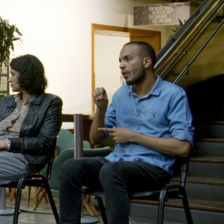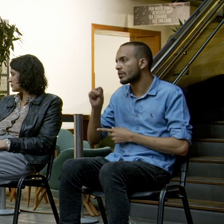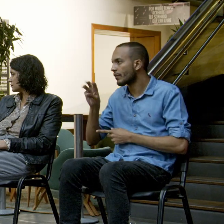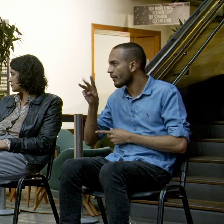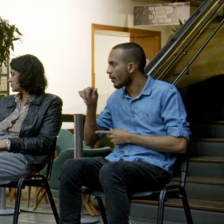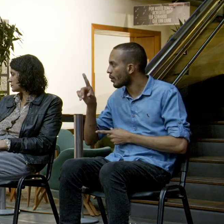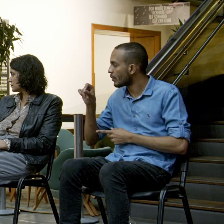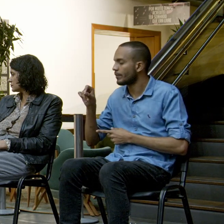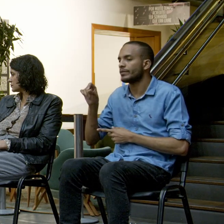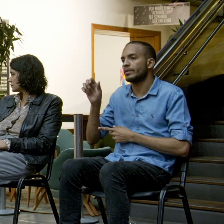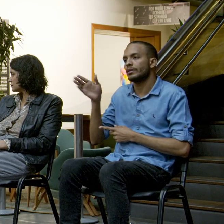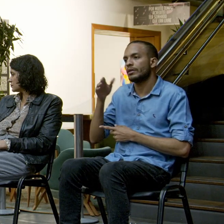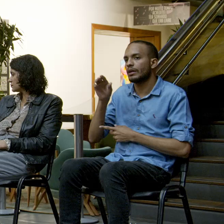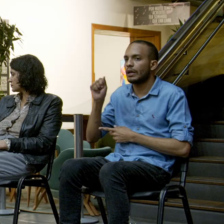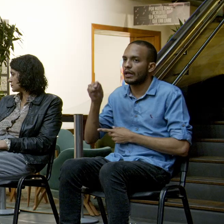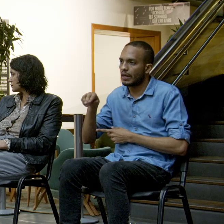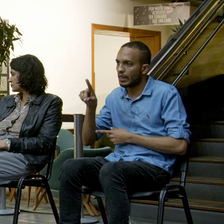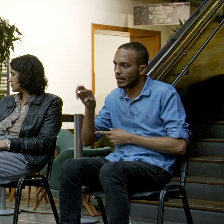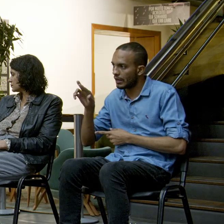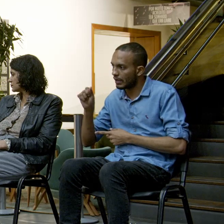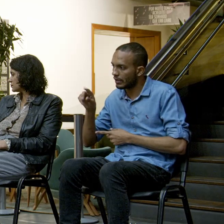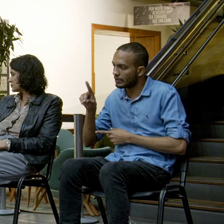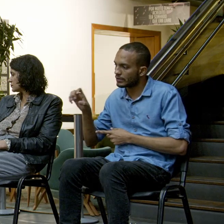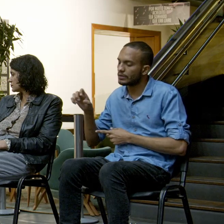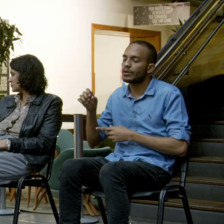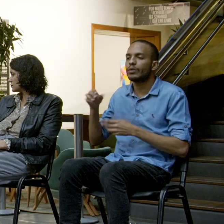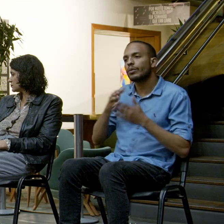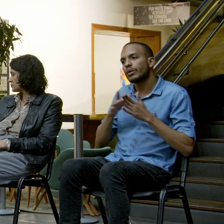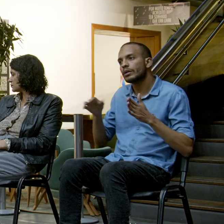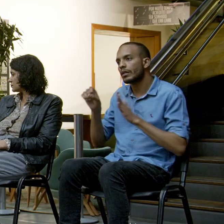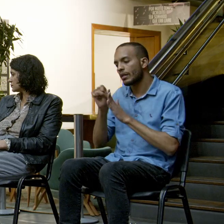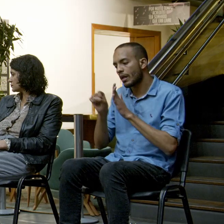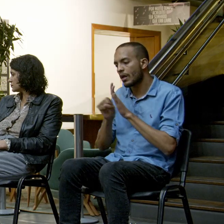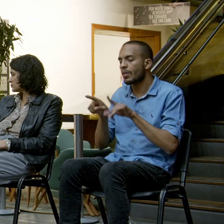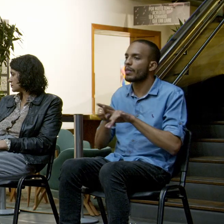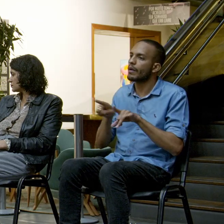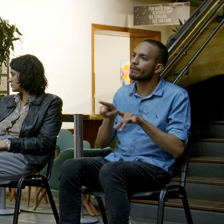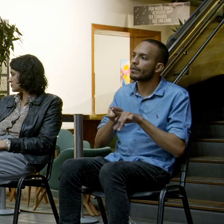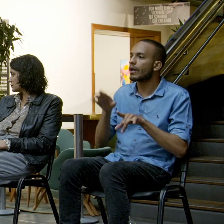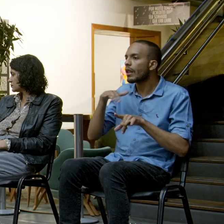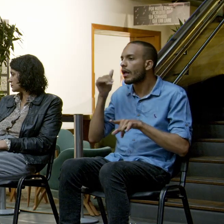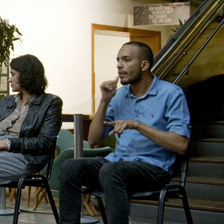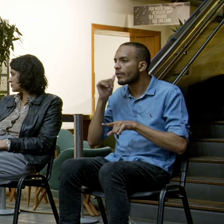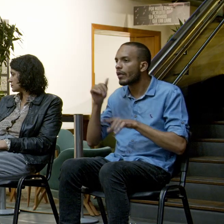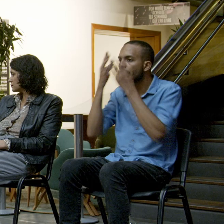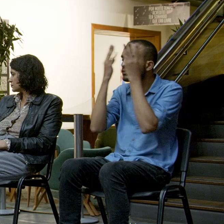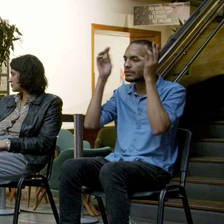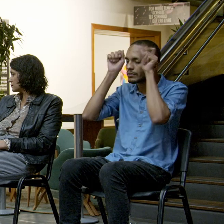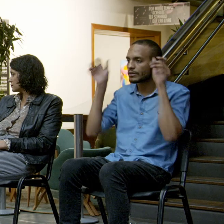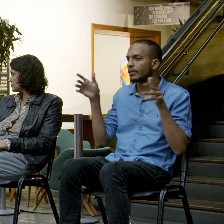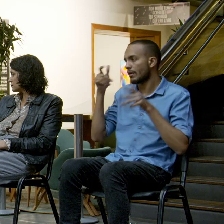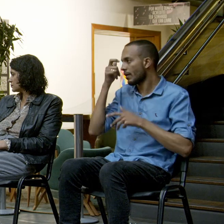1928, mas muito antes dele e durante séculos foi preparado e levado a cabo pelas mulheres Tupinambá.